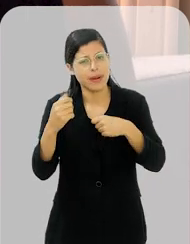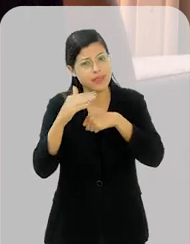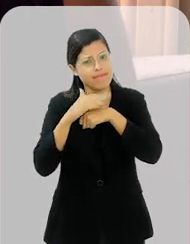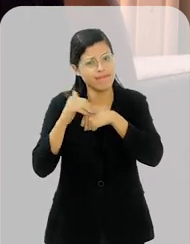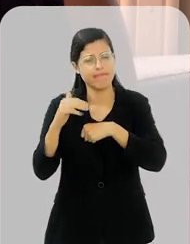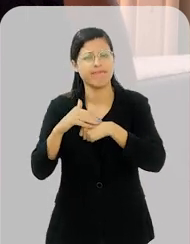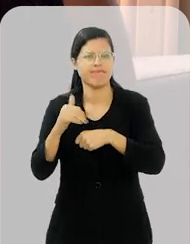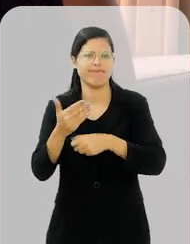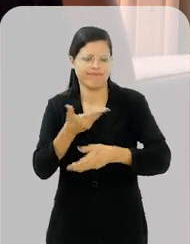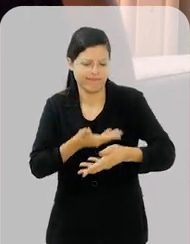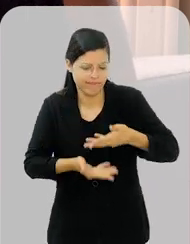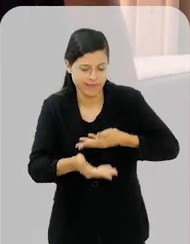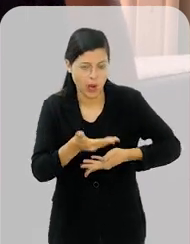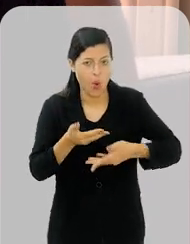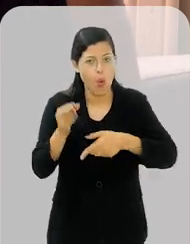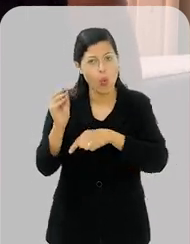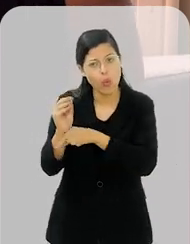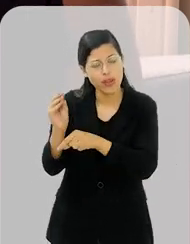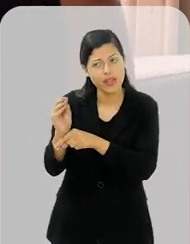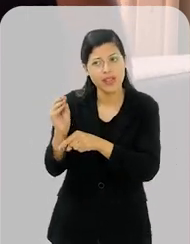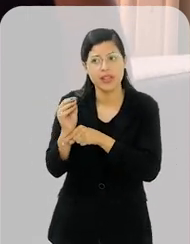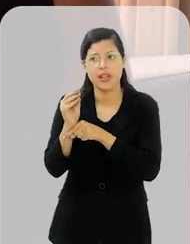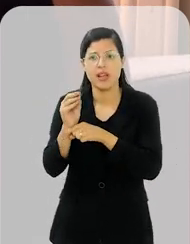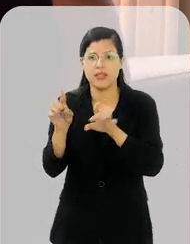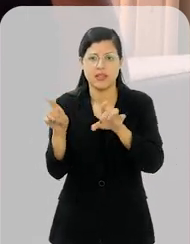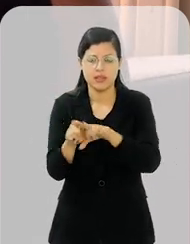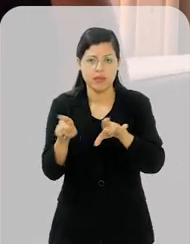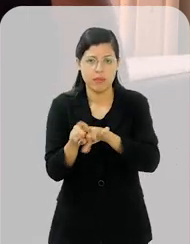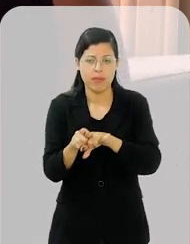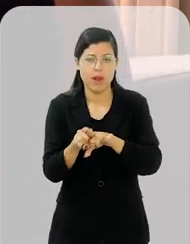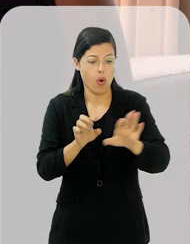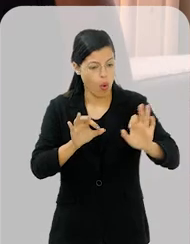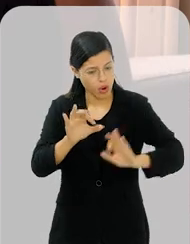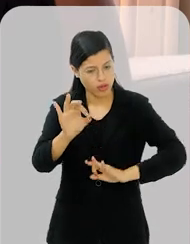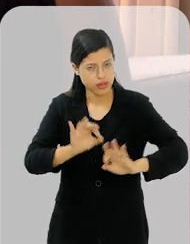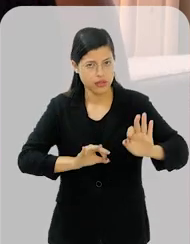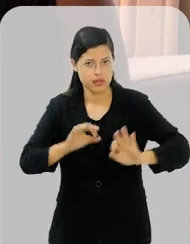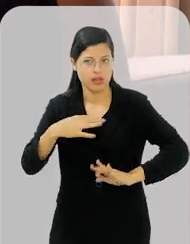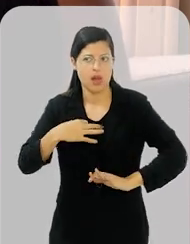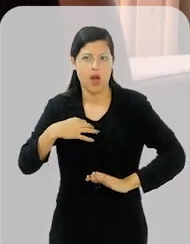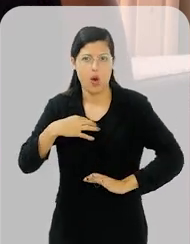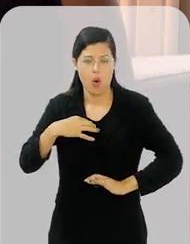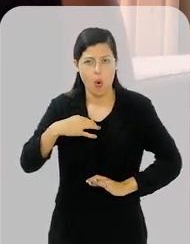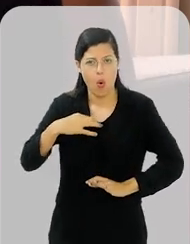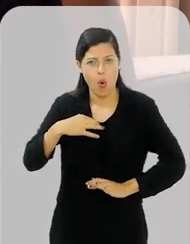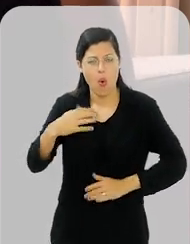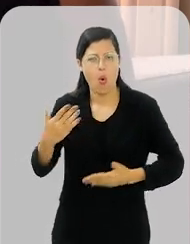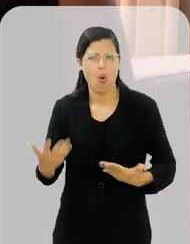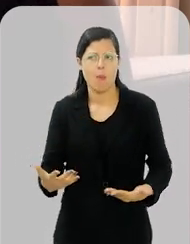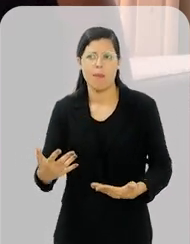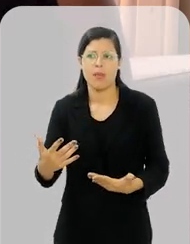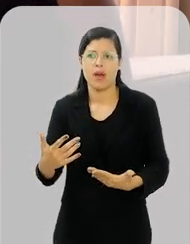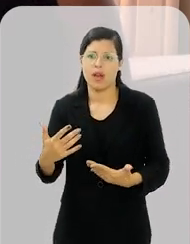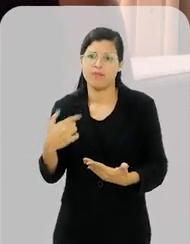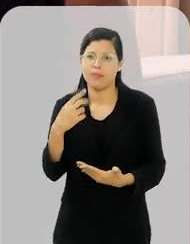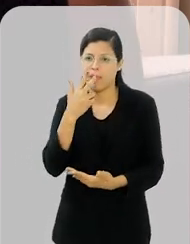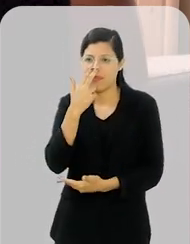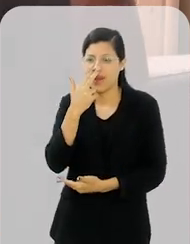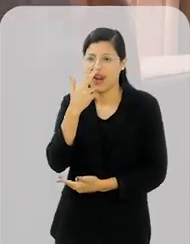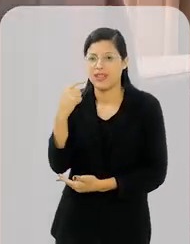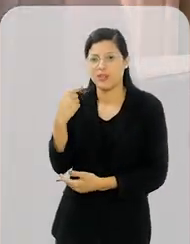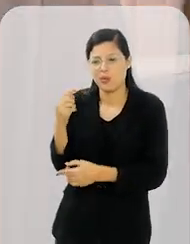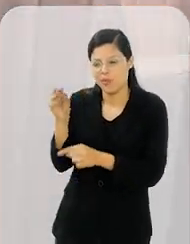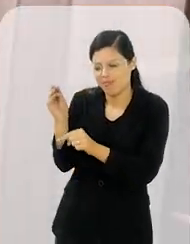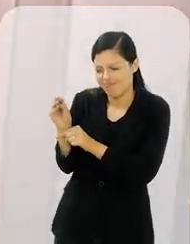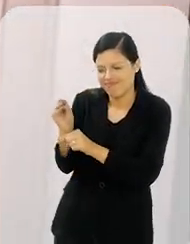dar alento. Então, e cuidar, né, do figurino, de todos os pertences dele. Então, nos